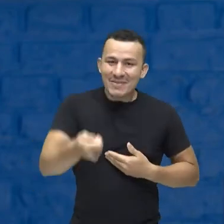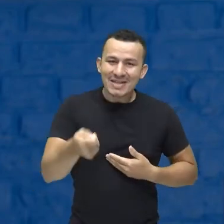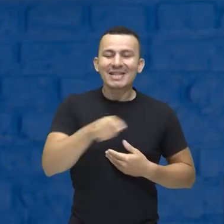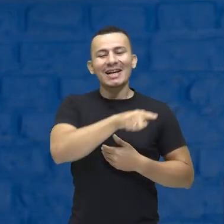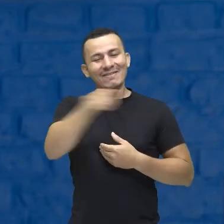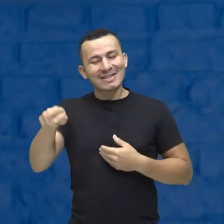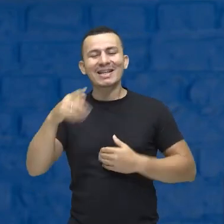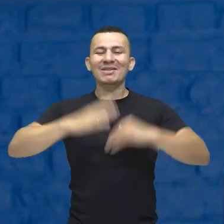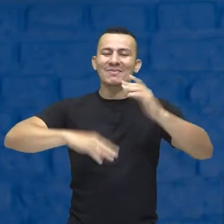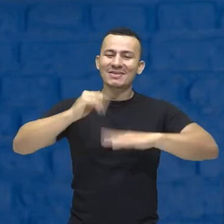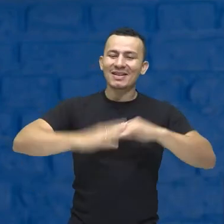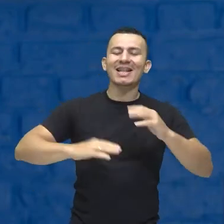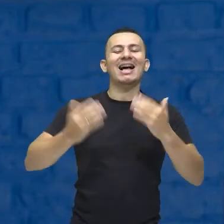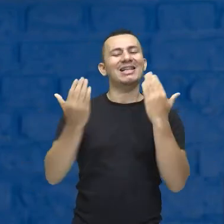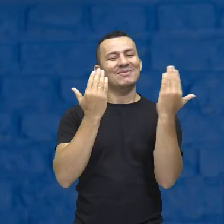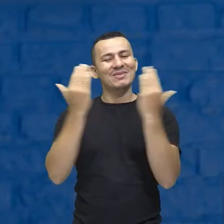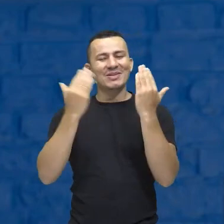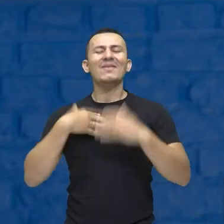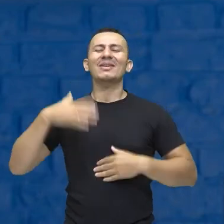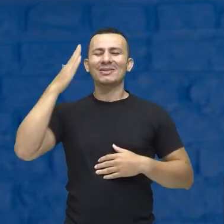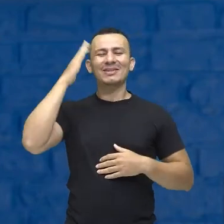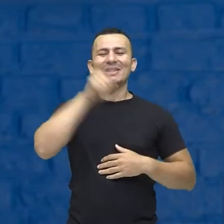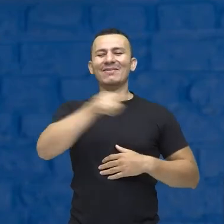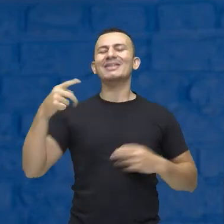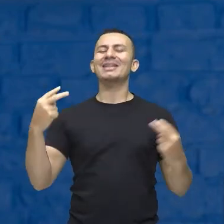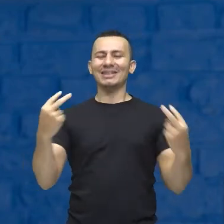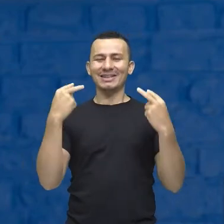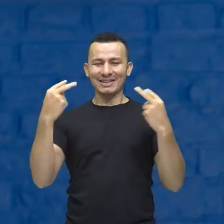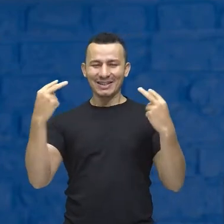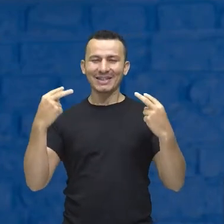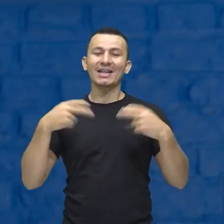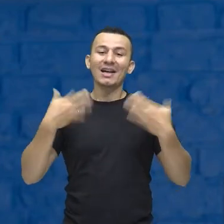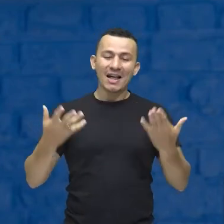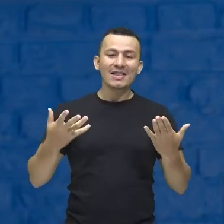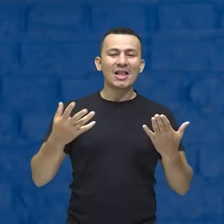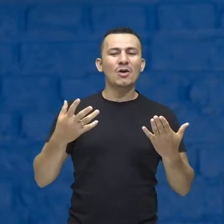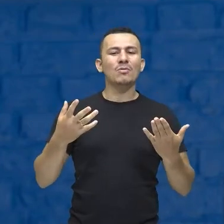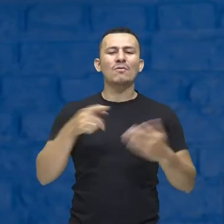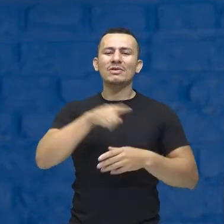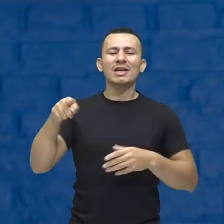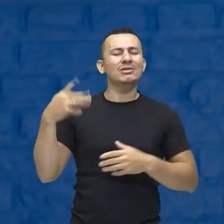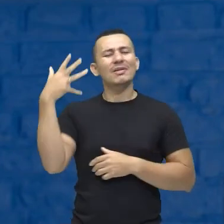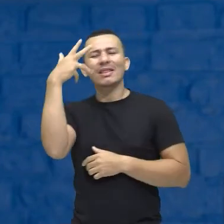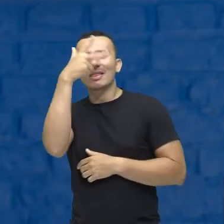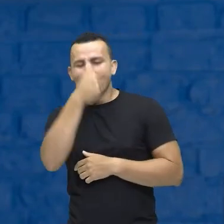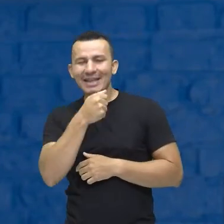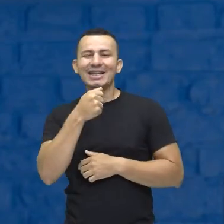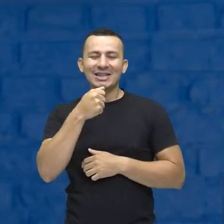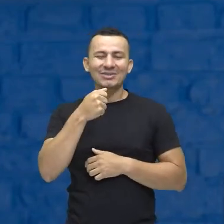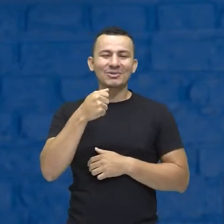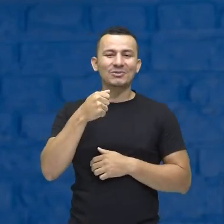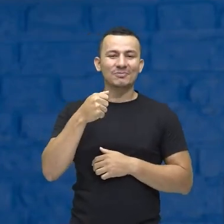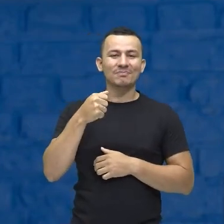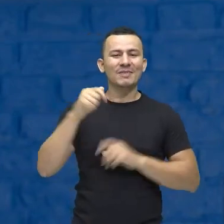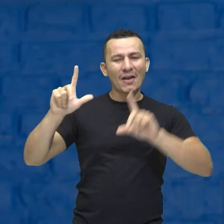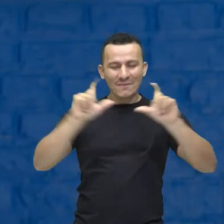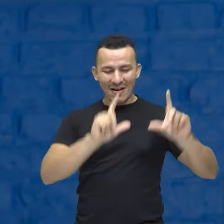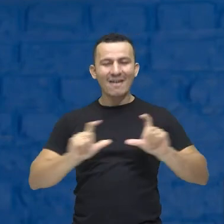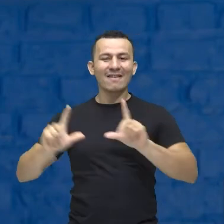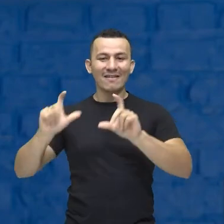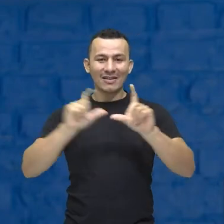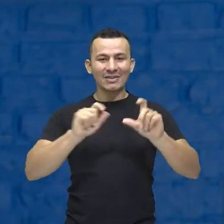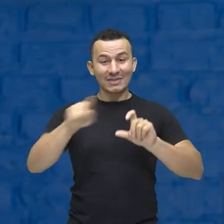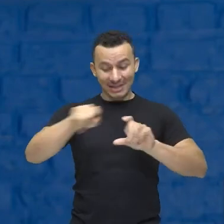de vocês, que eu sei que vocês estão aí acompanhando o nosso programa, para que vocês possam se ver todos lindos e bonitos aí nas fotos que vocês